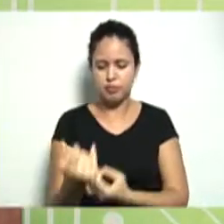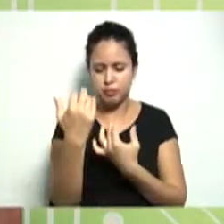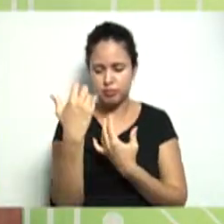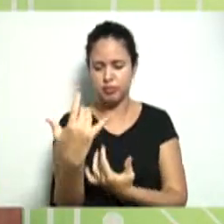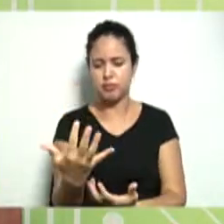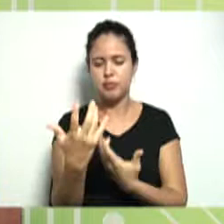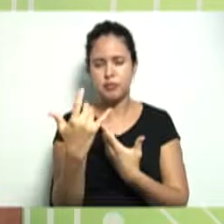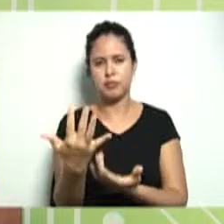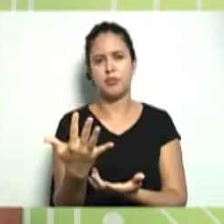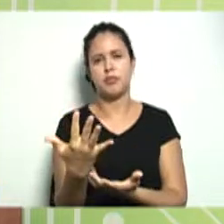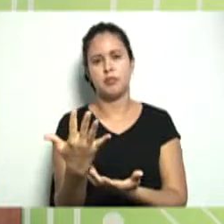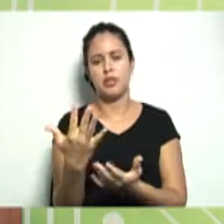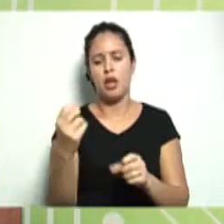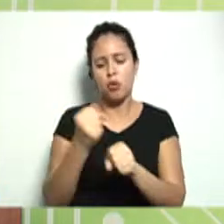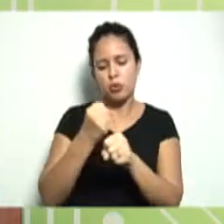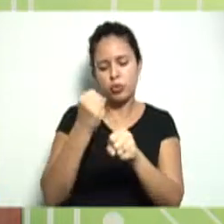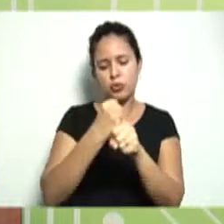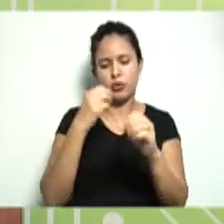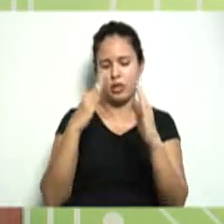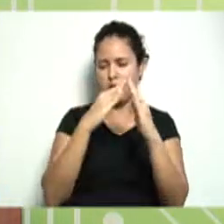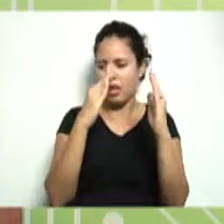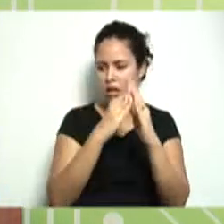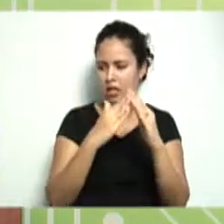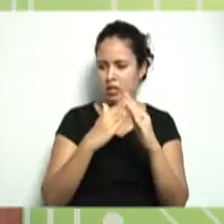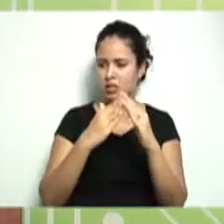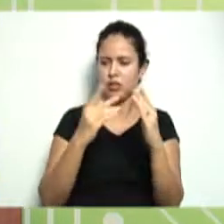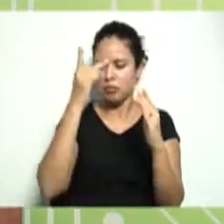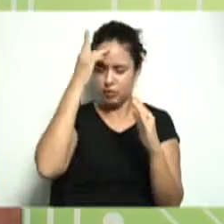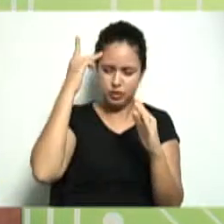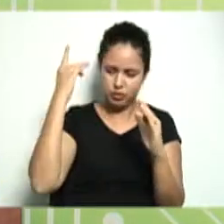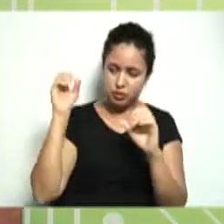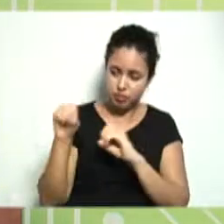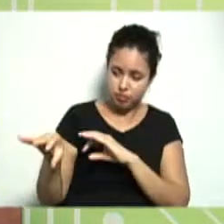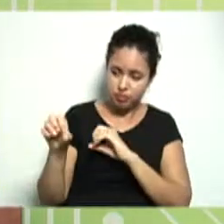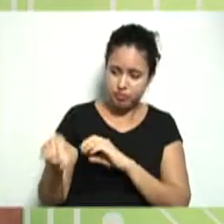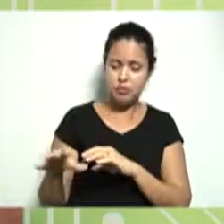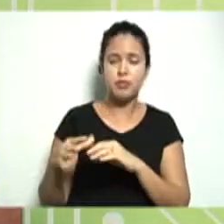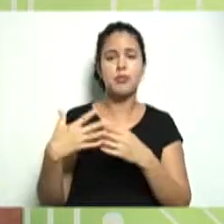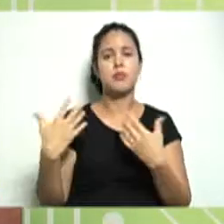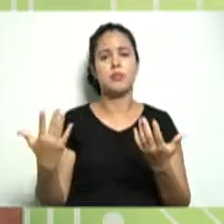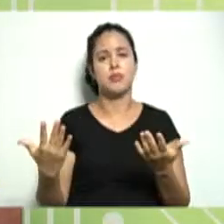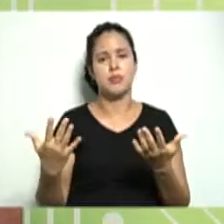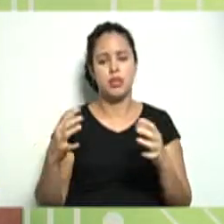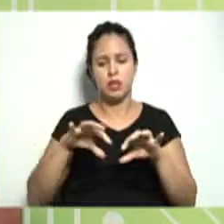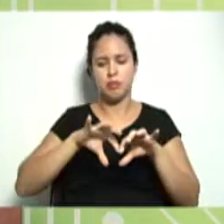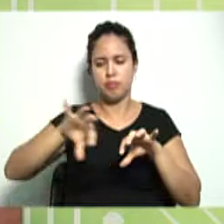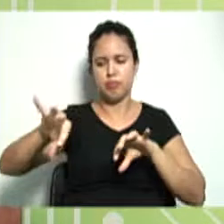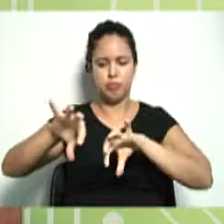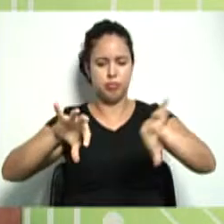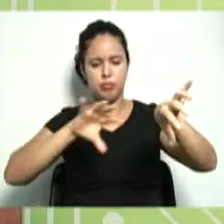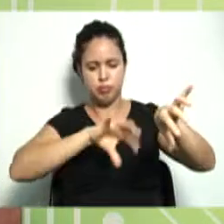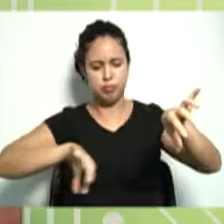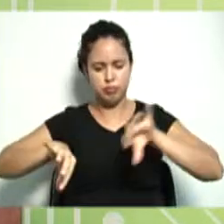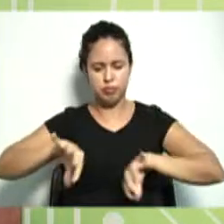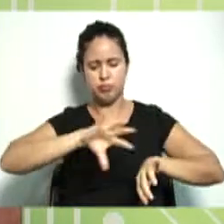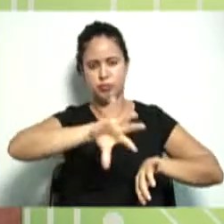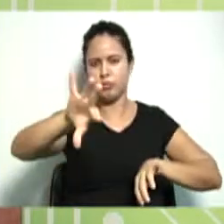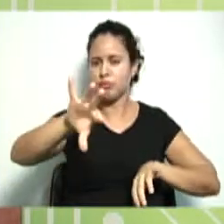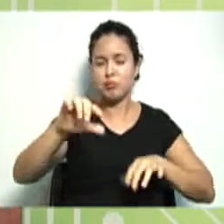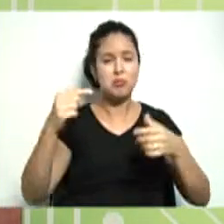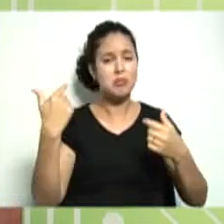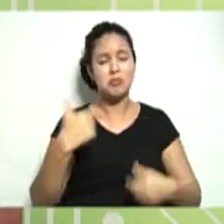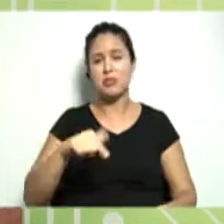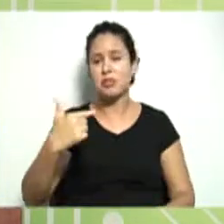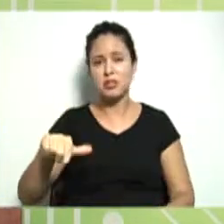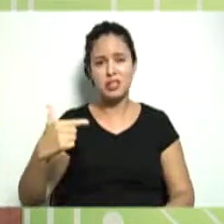colhia, ensinava a construir uma casa enquanto se construía uma casa. Não existia essa separação, como, por exemplo, na formação de um